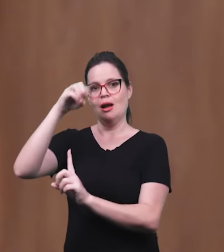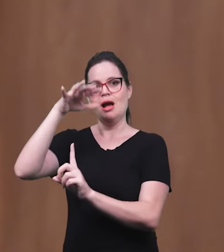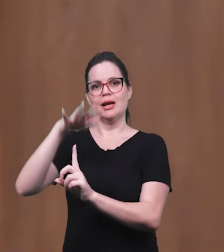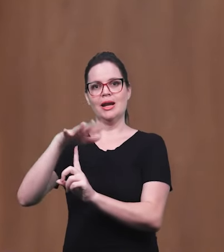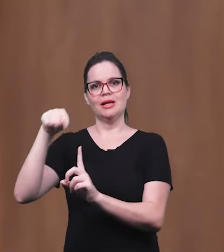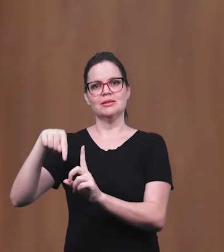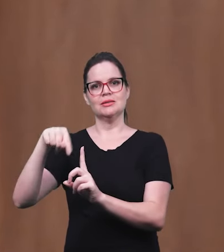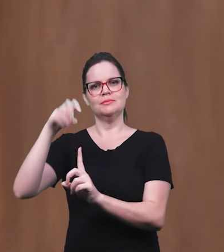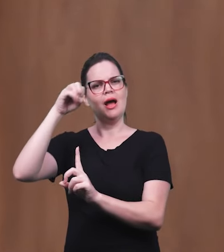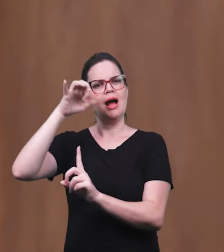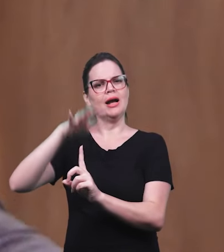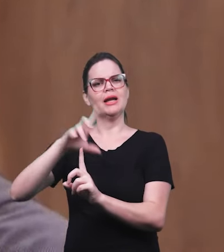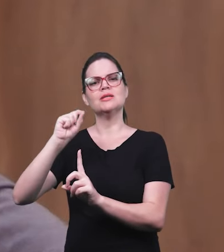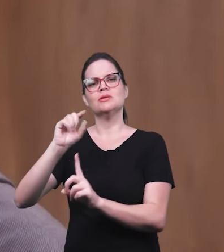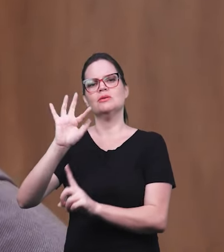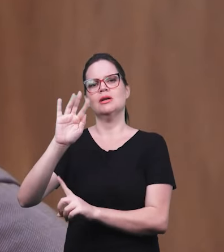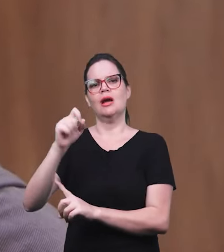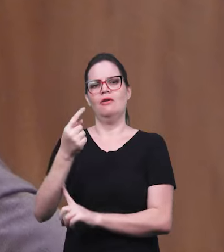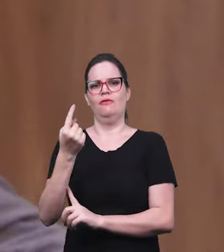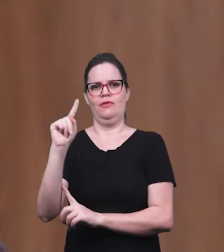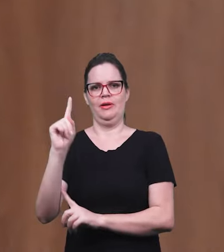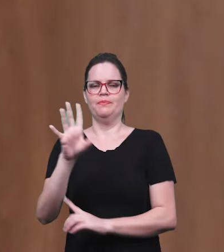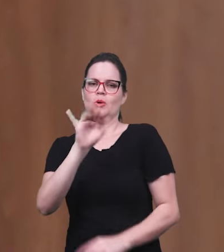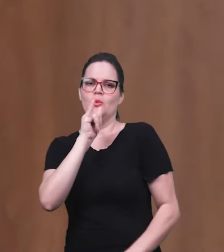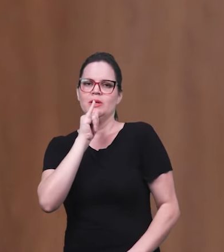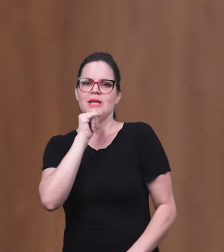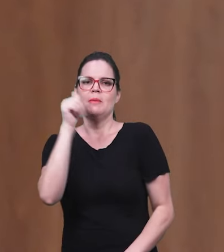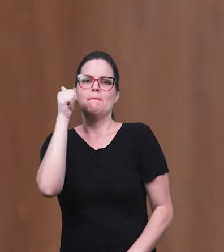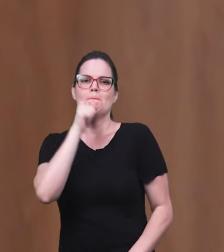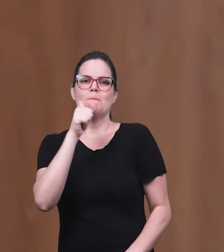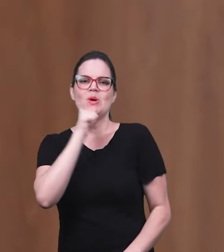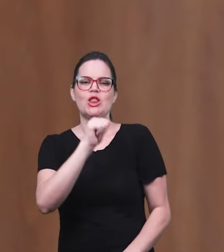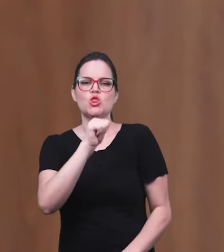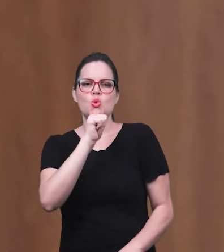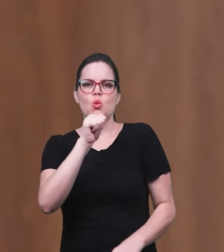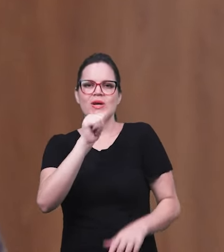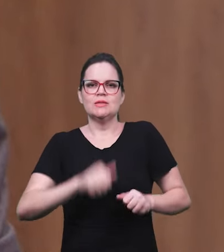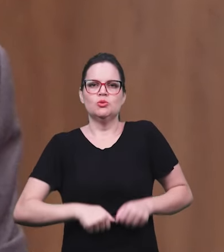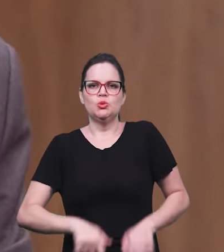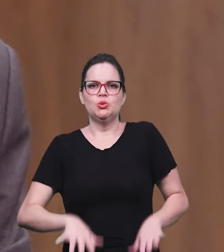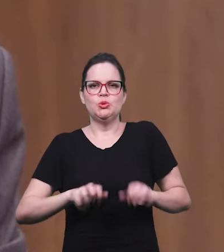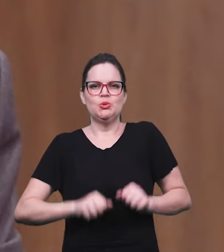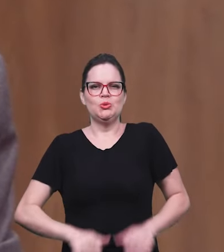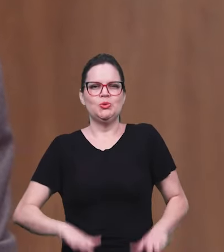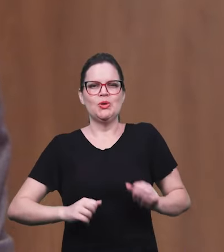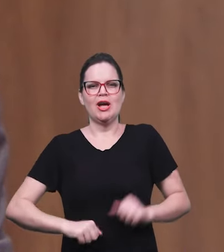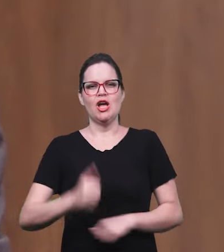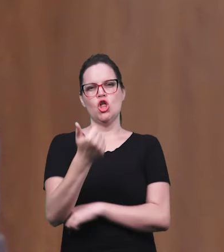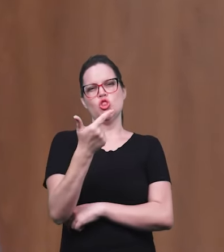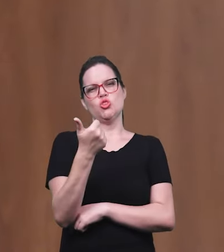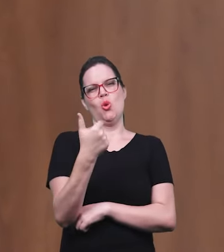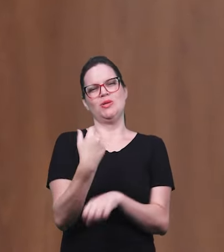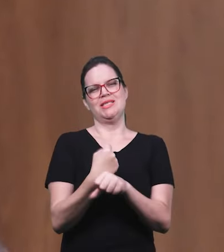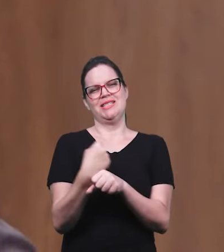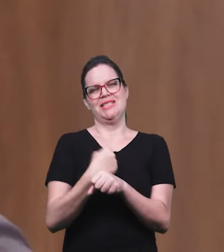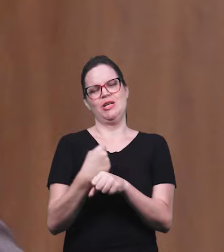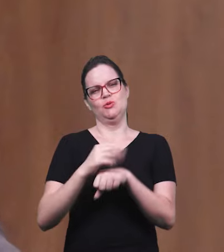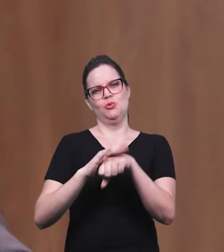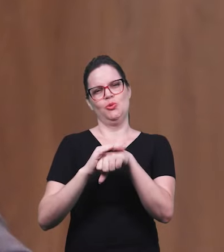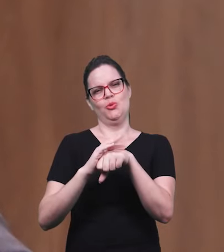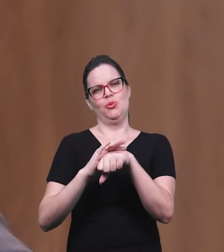fé. Então temos o exemplo da mulher do fluxo de sangue. Ela tinha uma enfermidade, há 12 anos, buscava uma cura